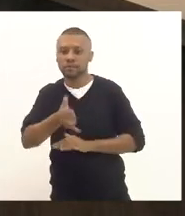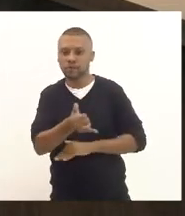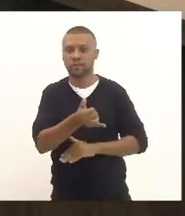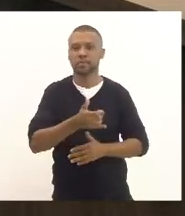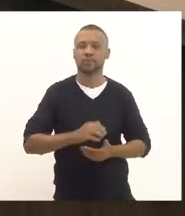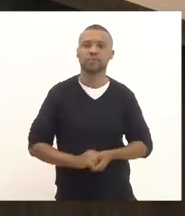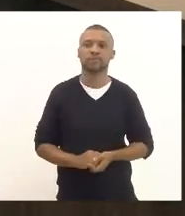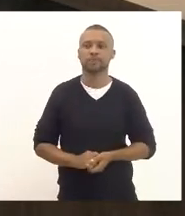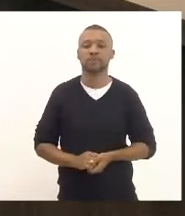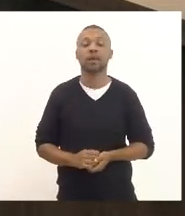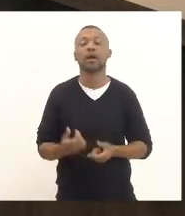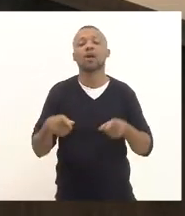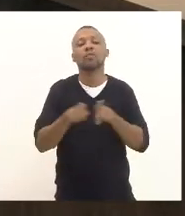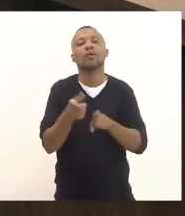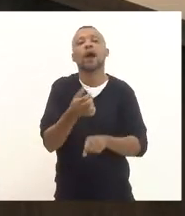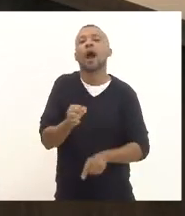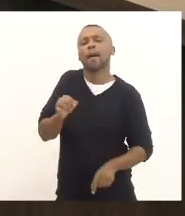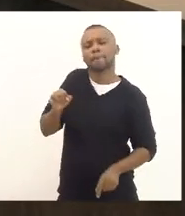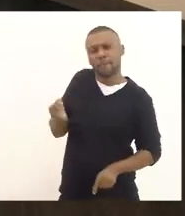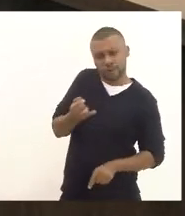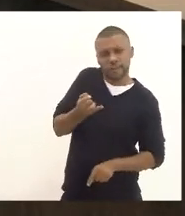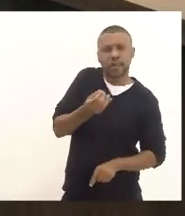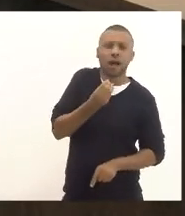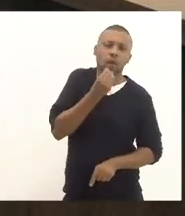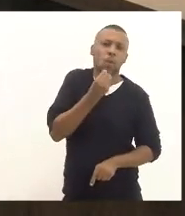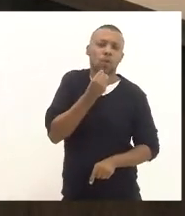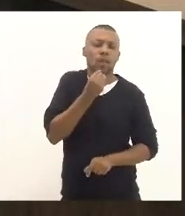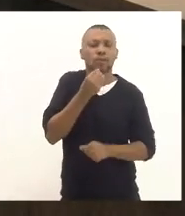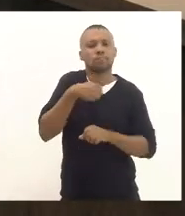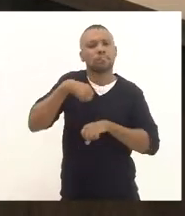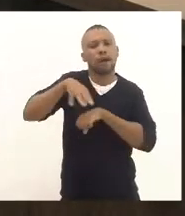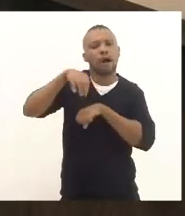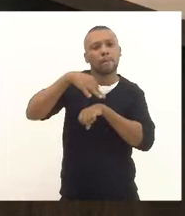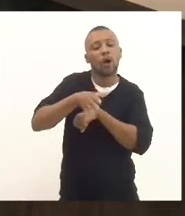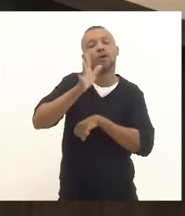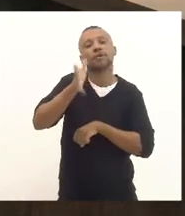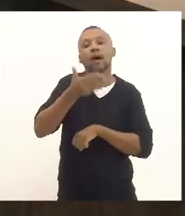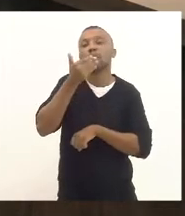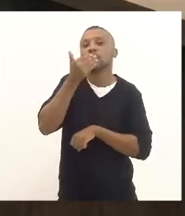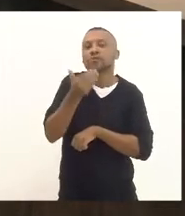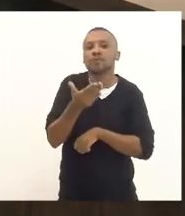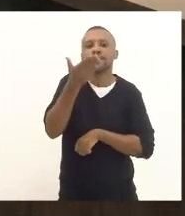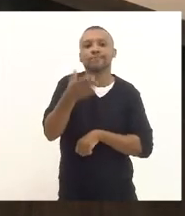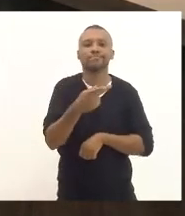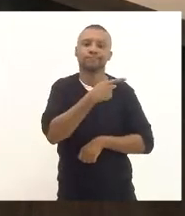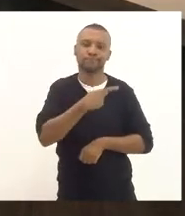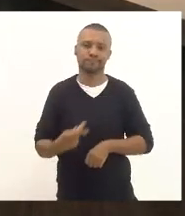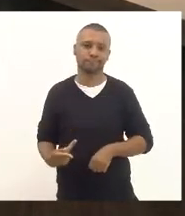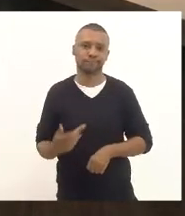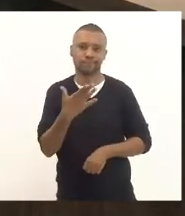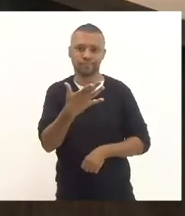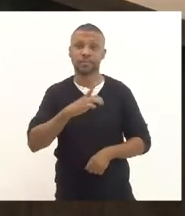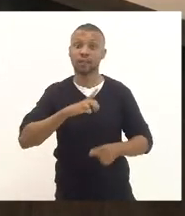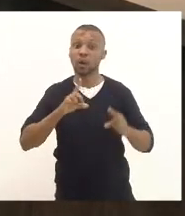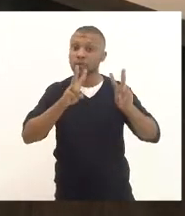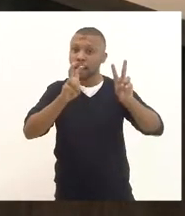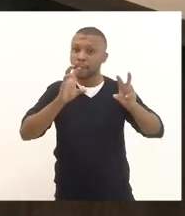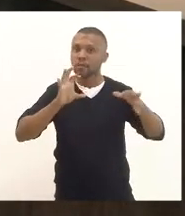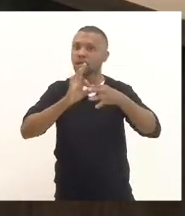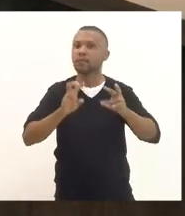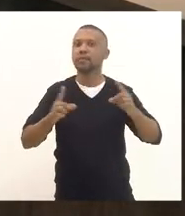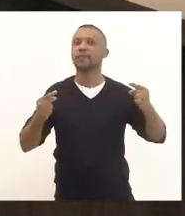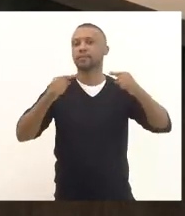ccj aproveitando o ensejo seu presente eu já fiz a vossa excelência' e tem a ver com tema